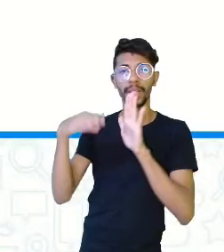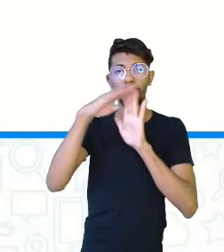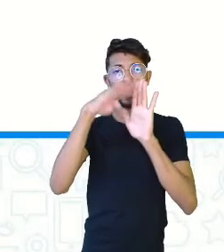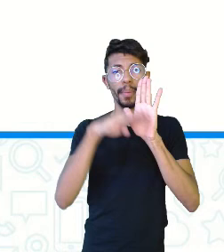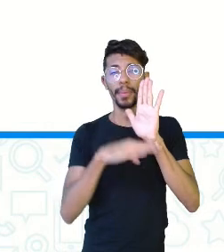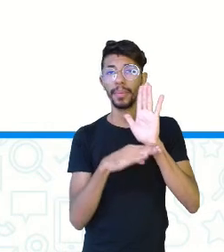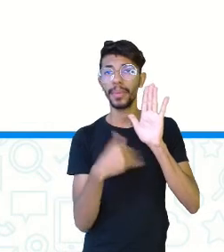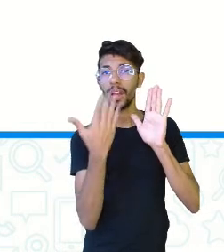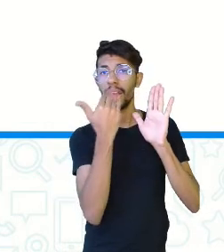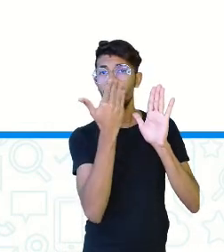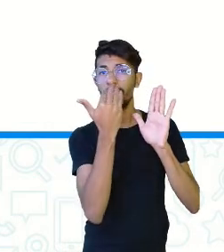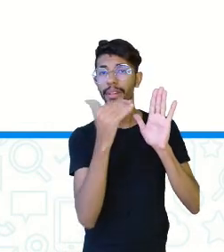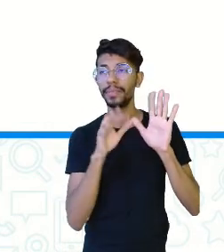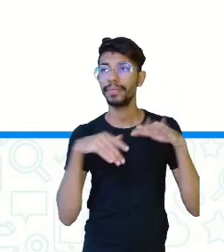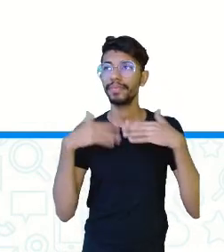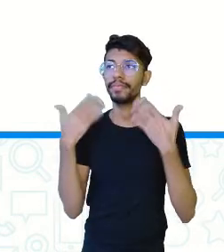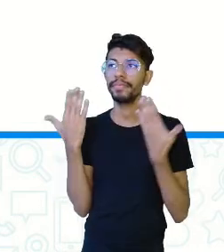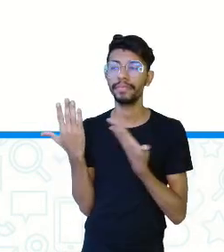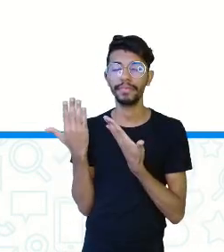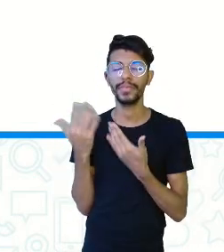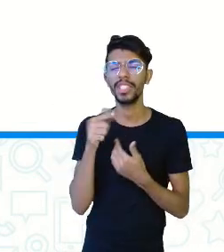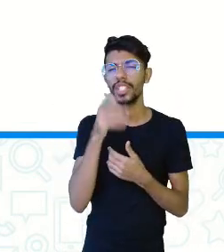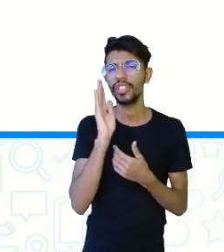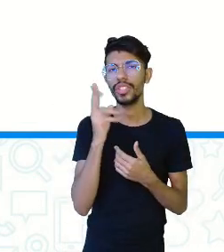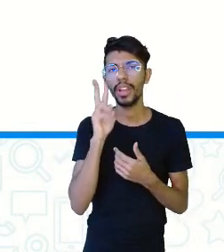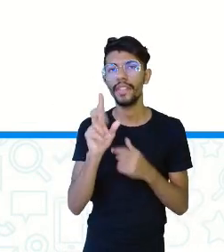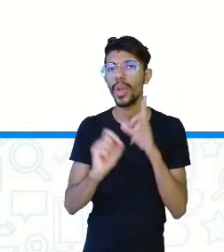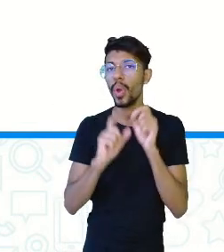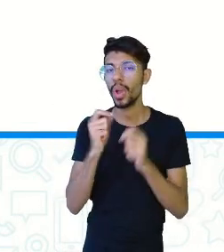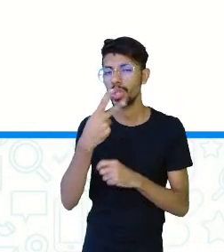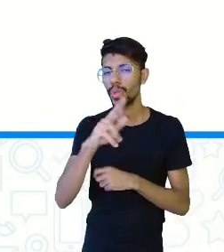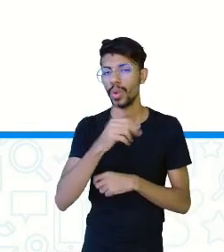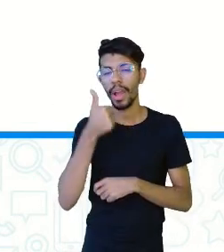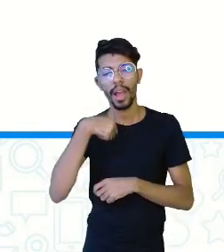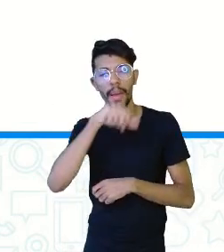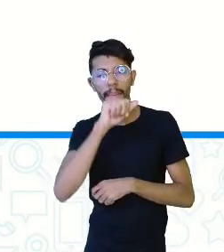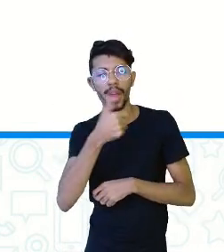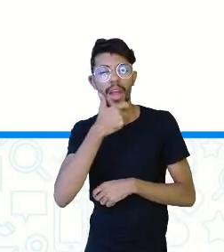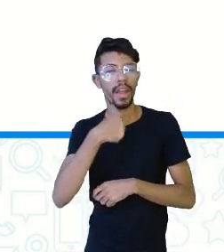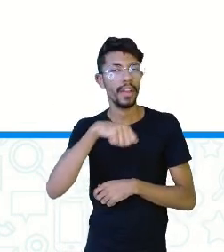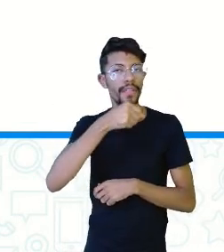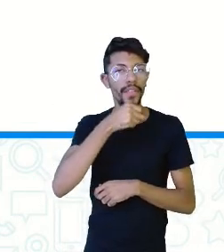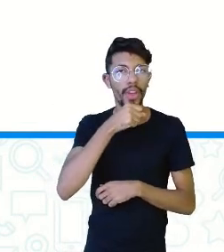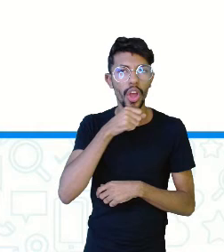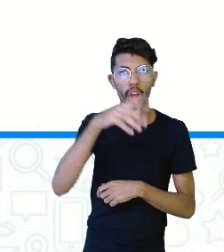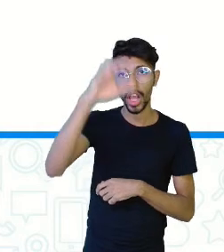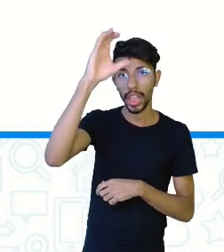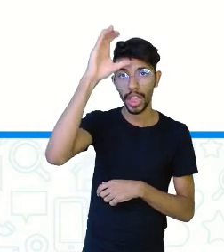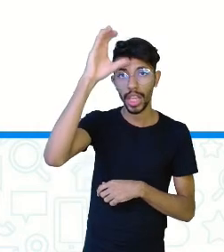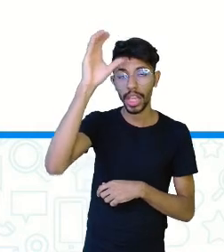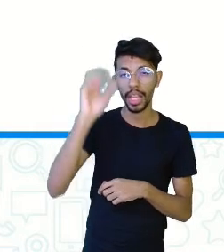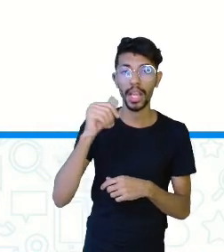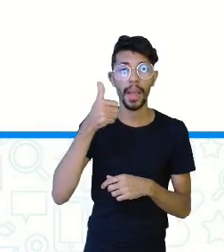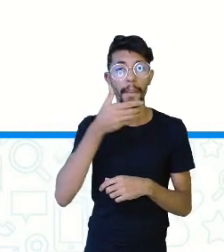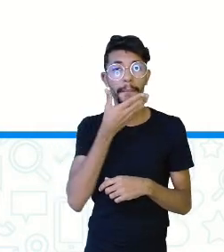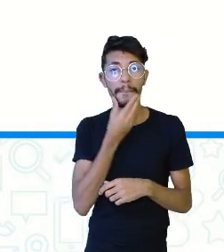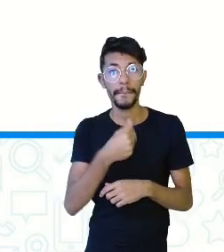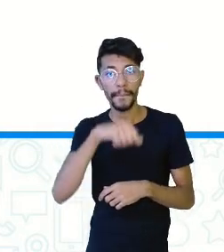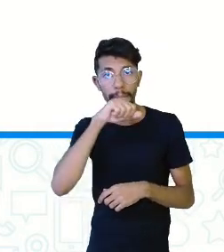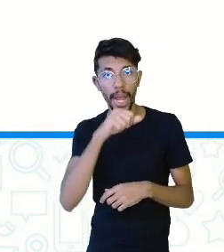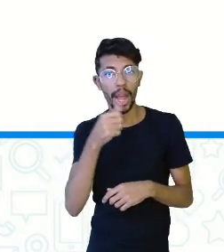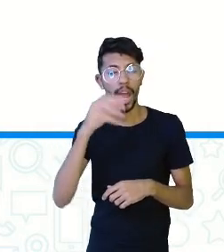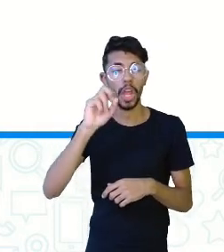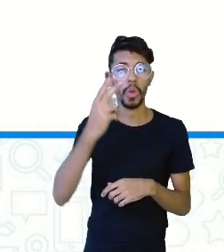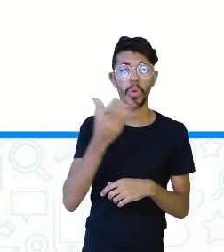culinária. Você já viu a sua mãe, a sua avó, a sua tia, o seu pai,